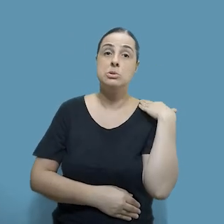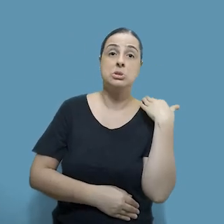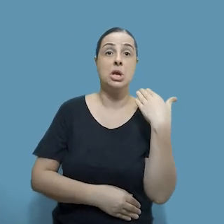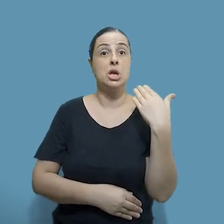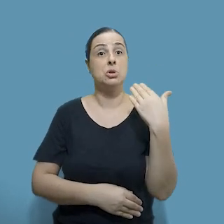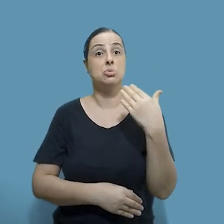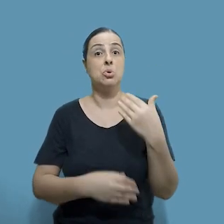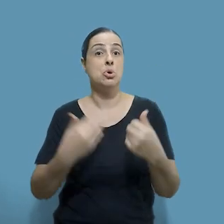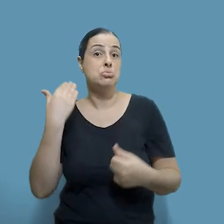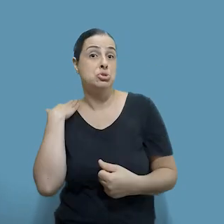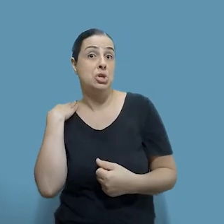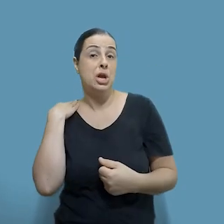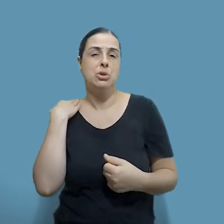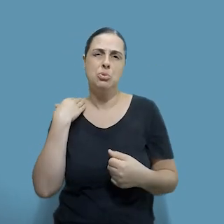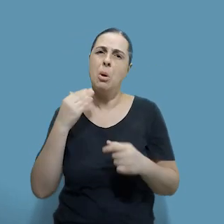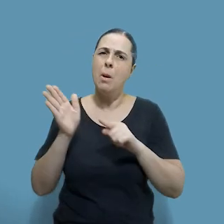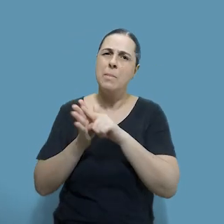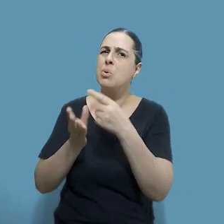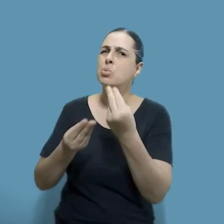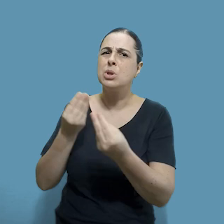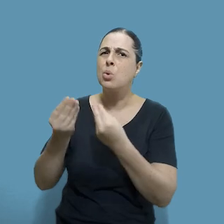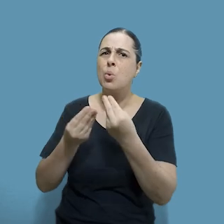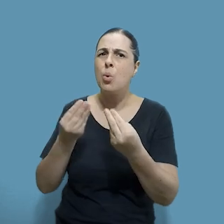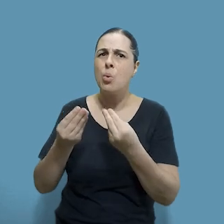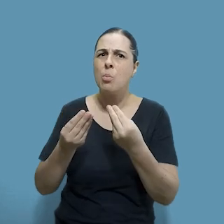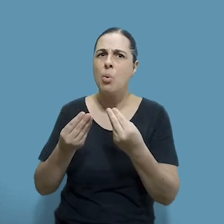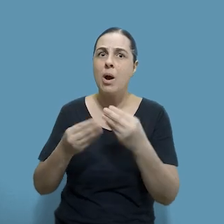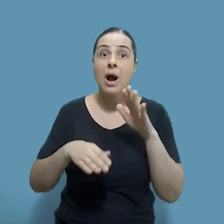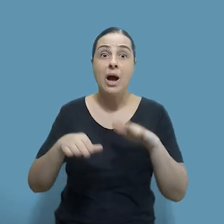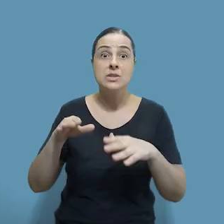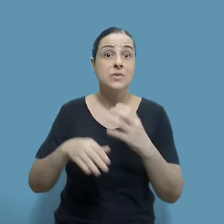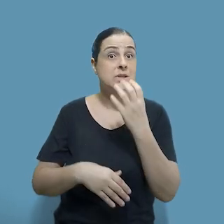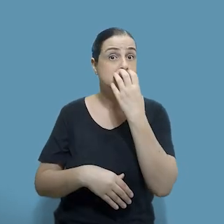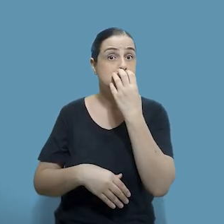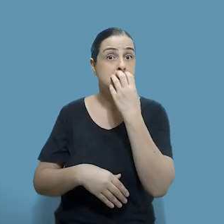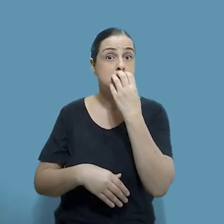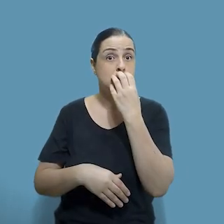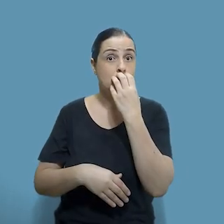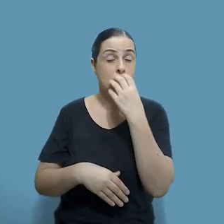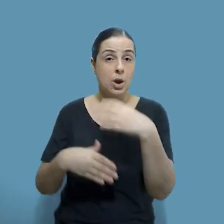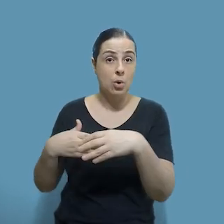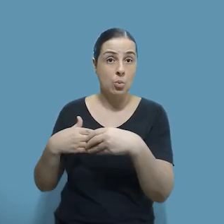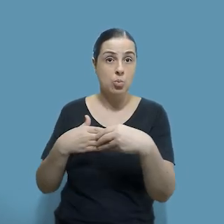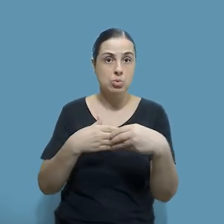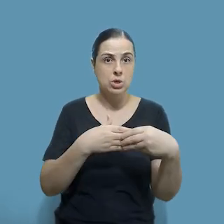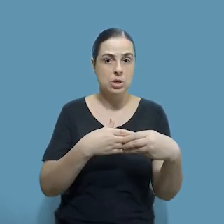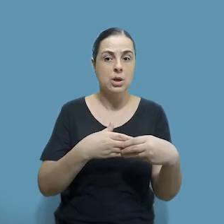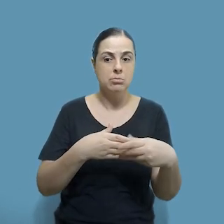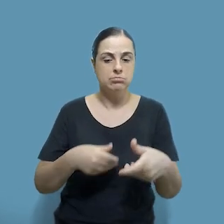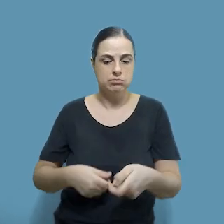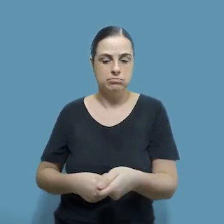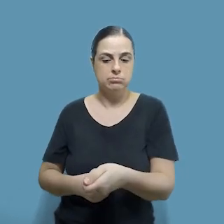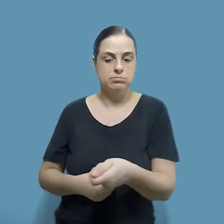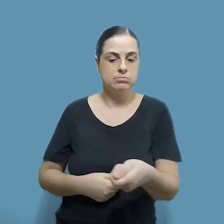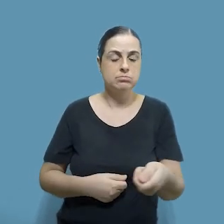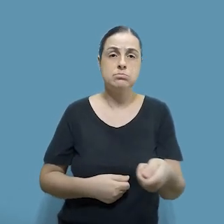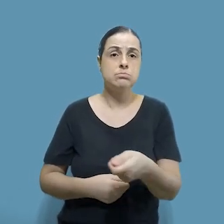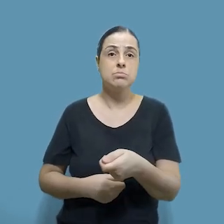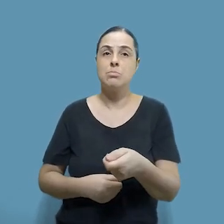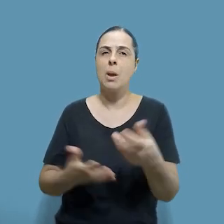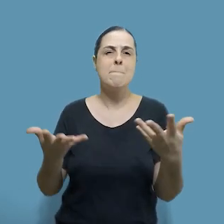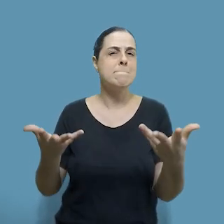enfim, pergunta como, né? Se tiver com cão-guia, o cão-guia é maravilhoso, não é para